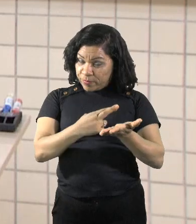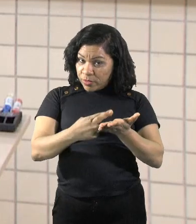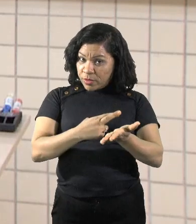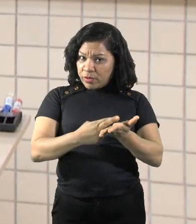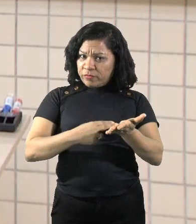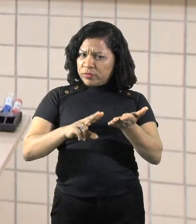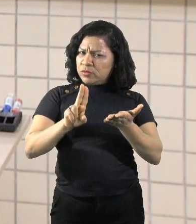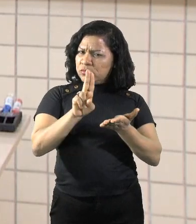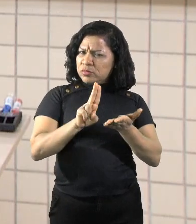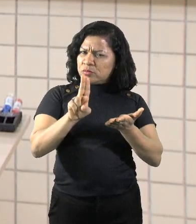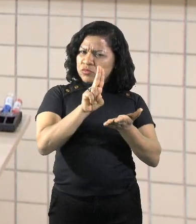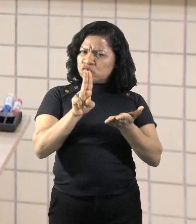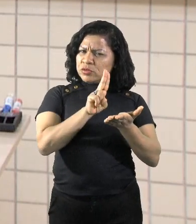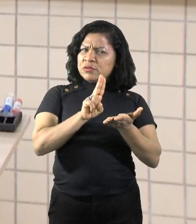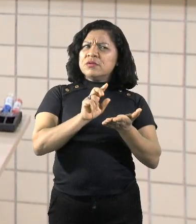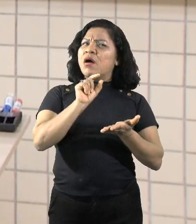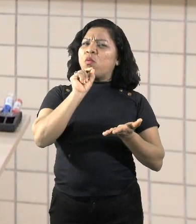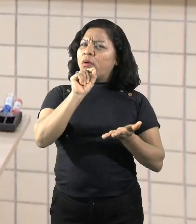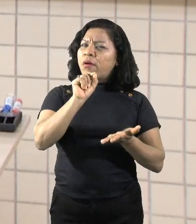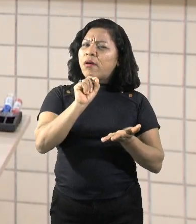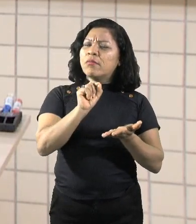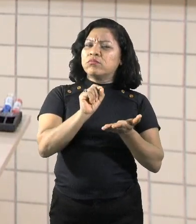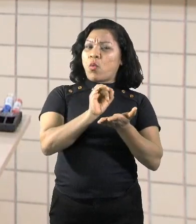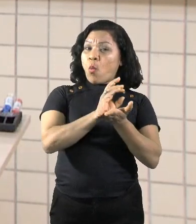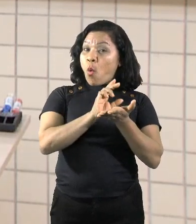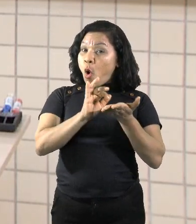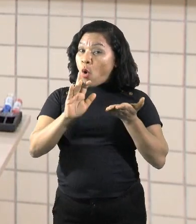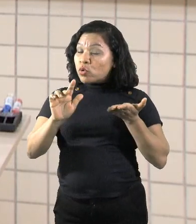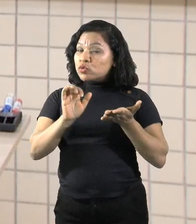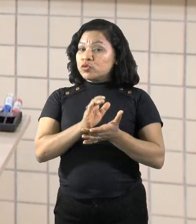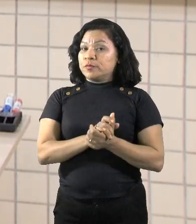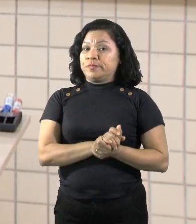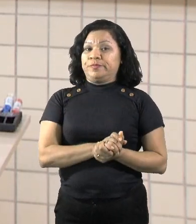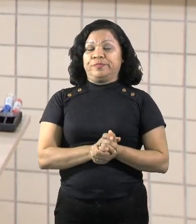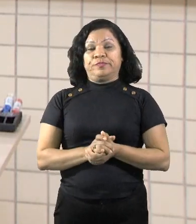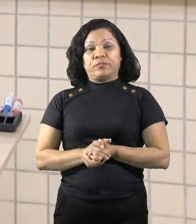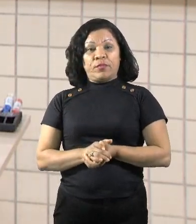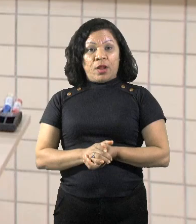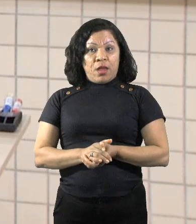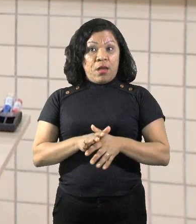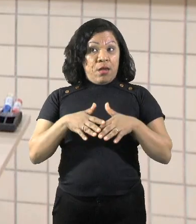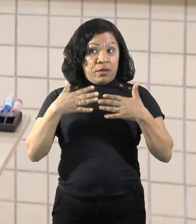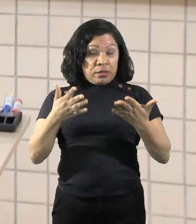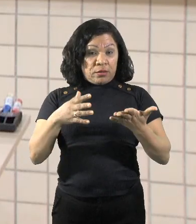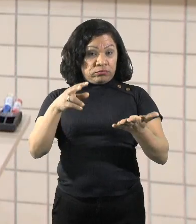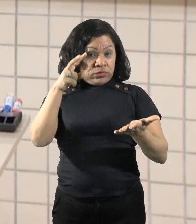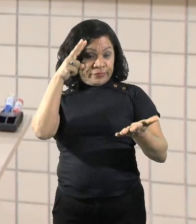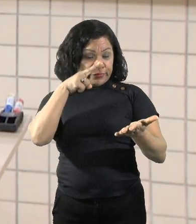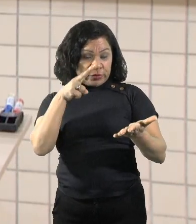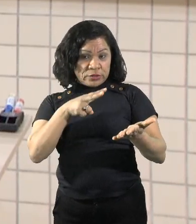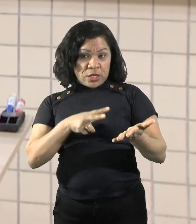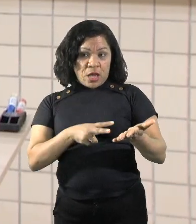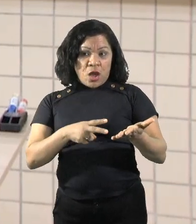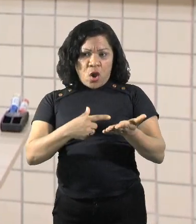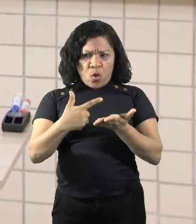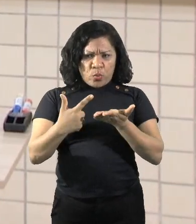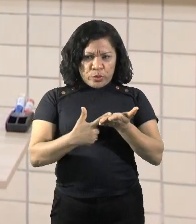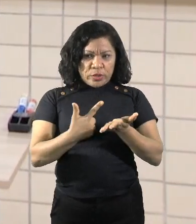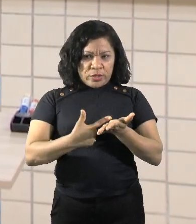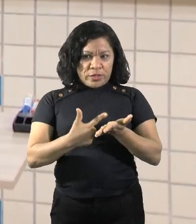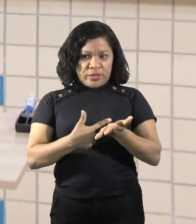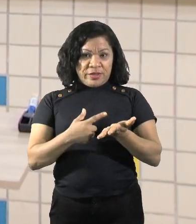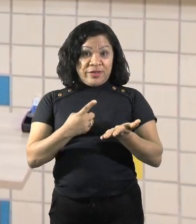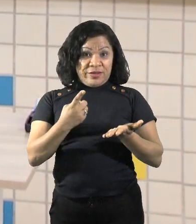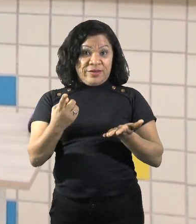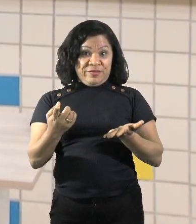utilizando um código. Quando você olha um livro, geralmente, né, fora esse livro aqui da Fava, né,